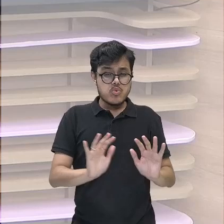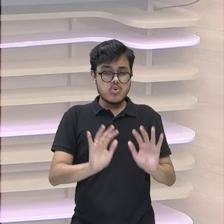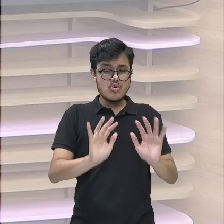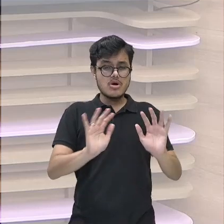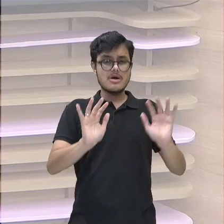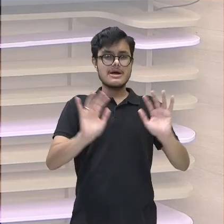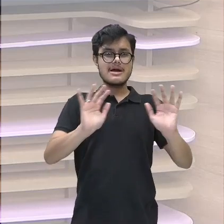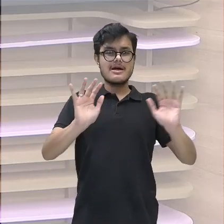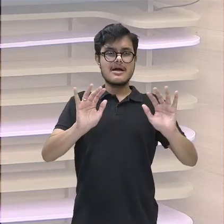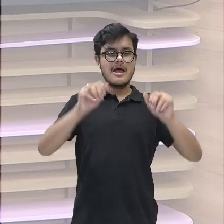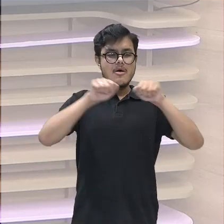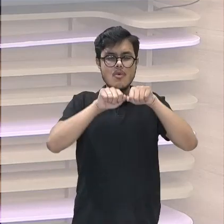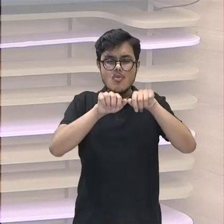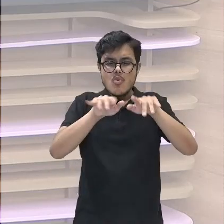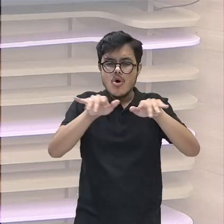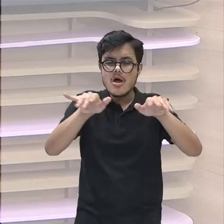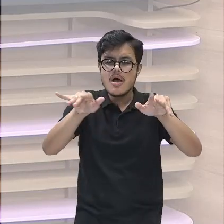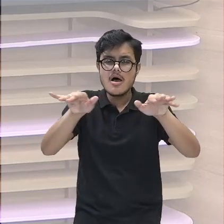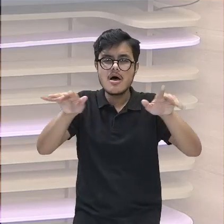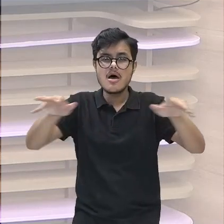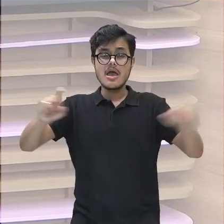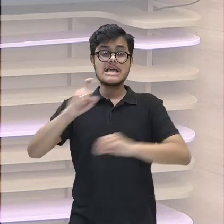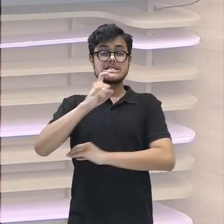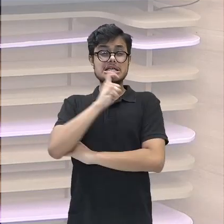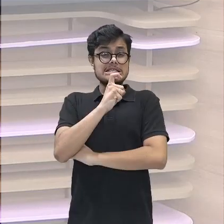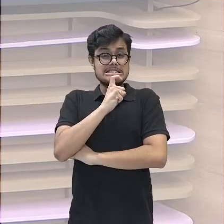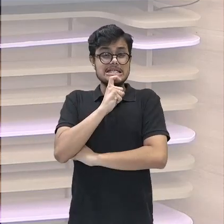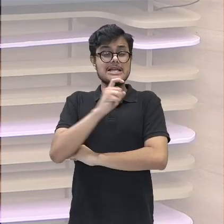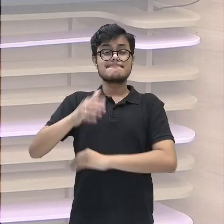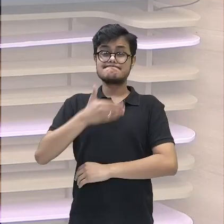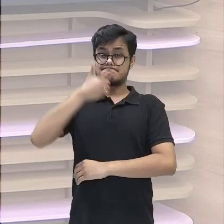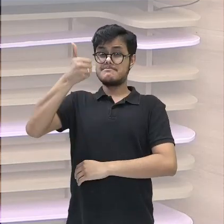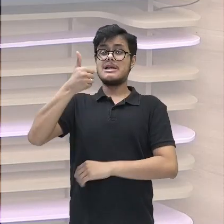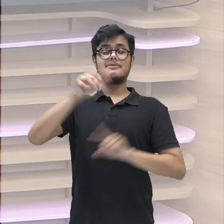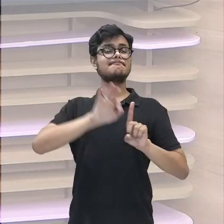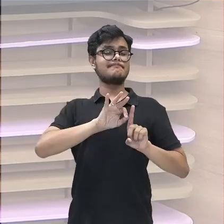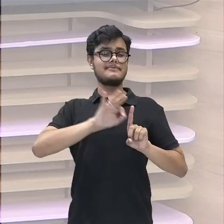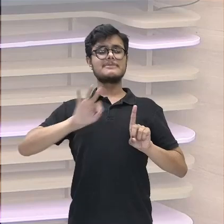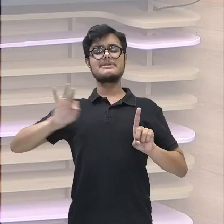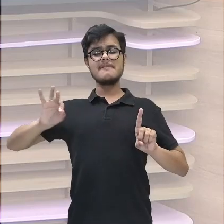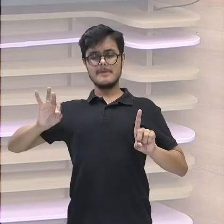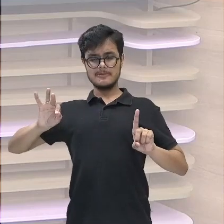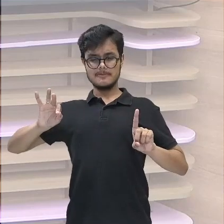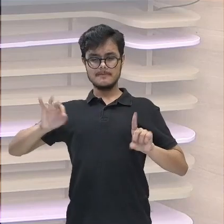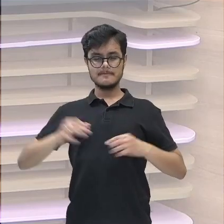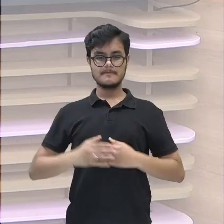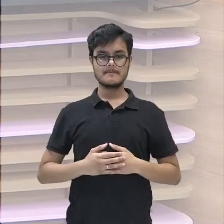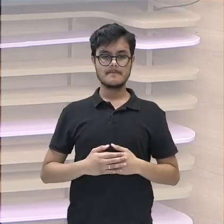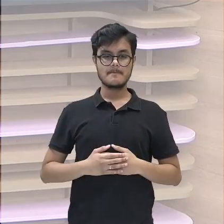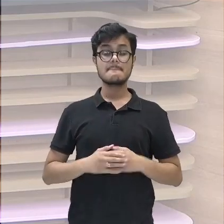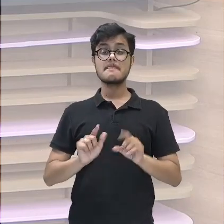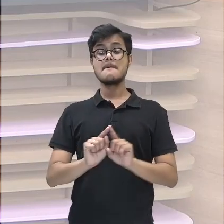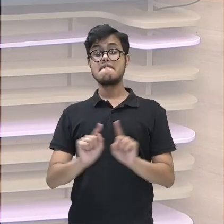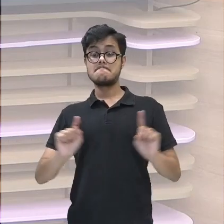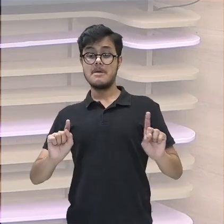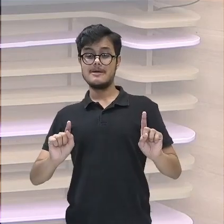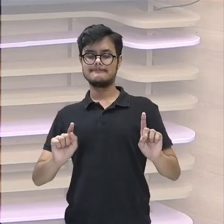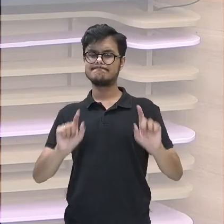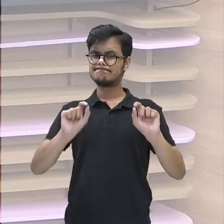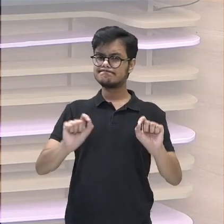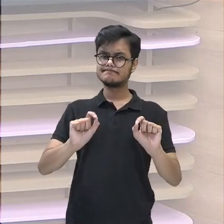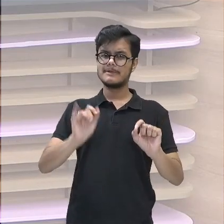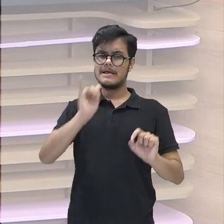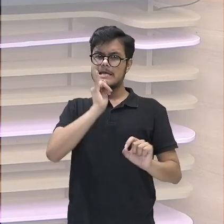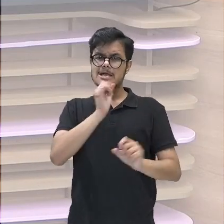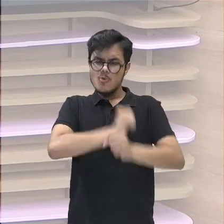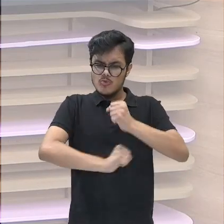acontecer o resfriamento das águas ali nessa região do Pacífico Equatorial. Porém, quando são anos